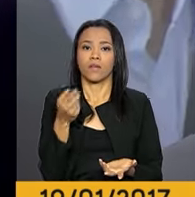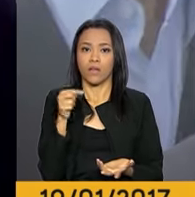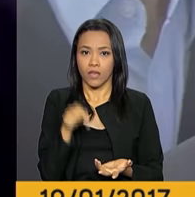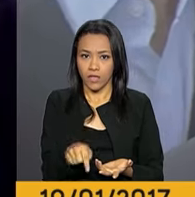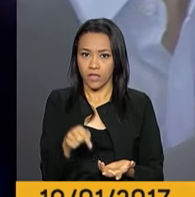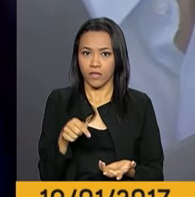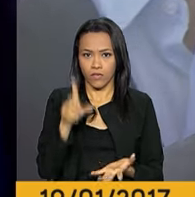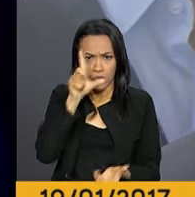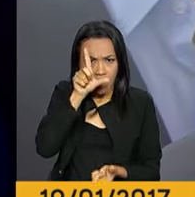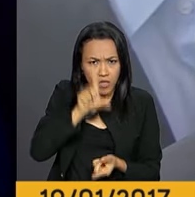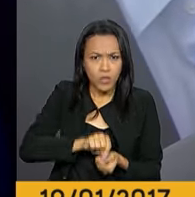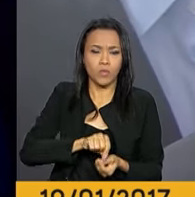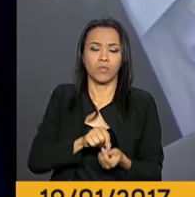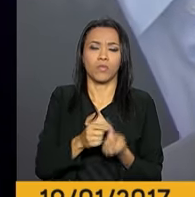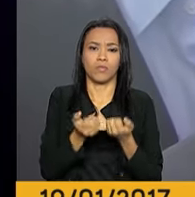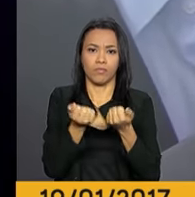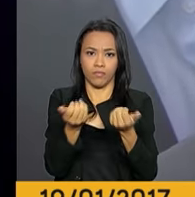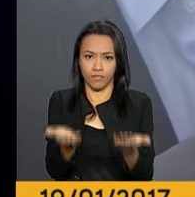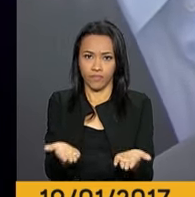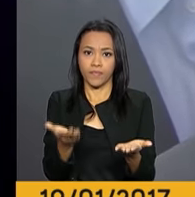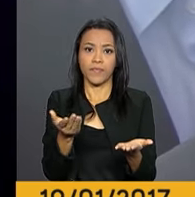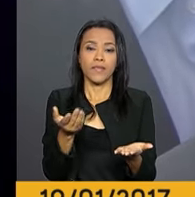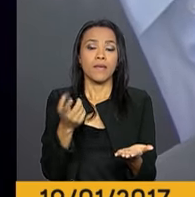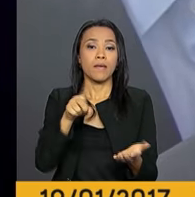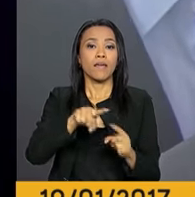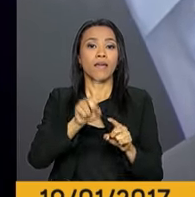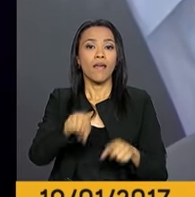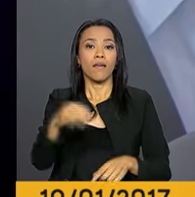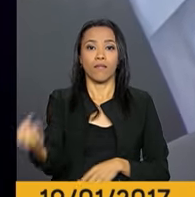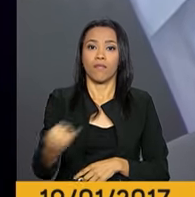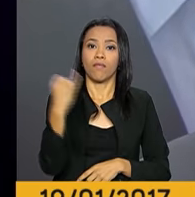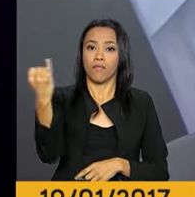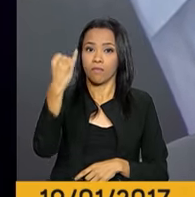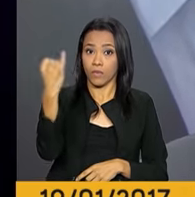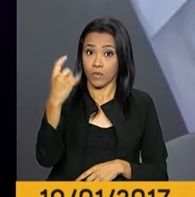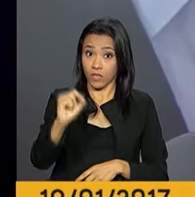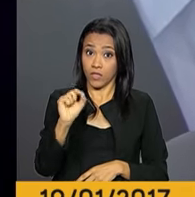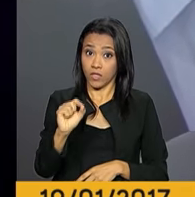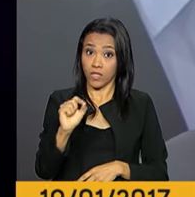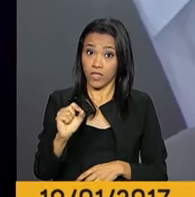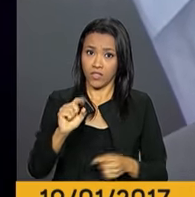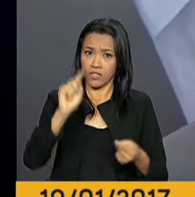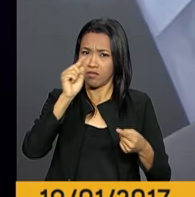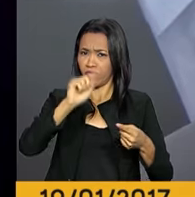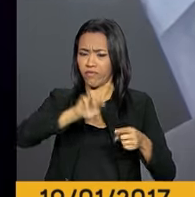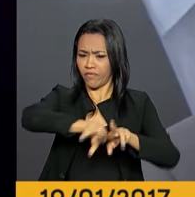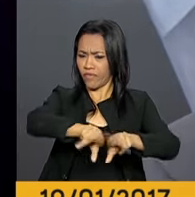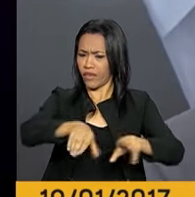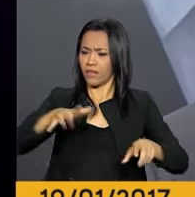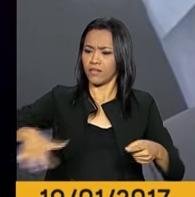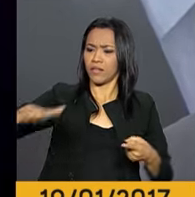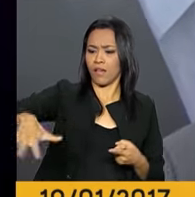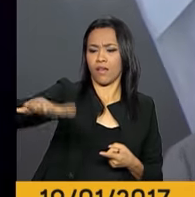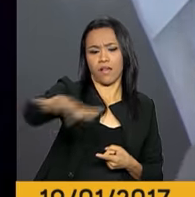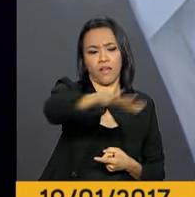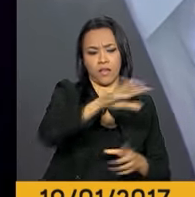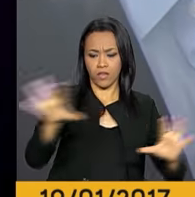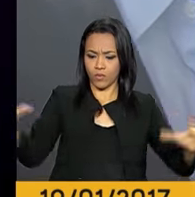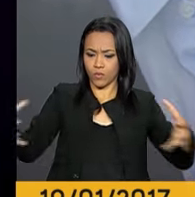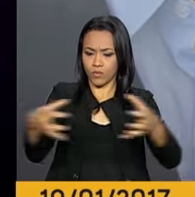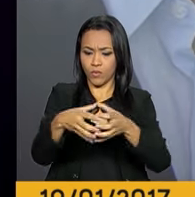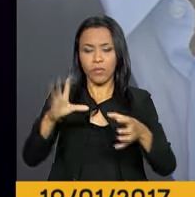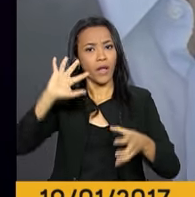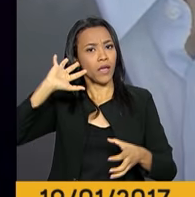um brevíssimo resumo, mas que é importante a junção de todos esses setores para resolver, em